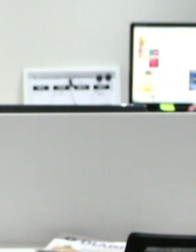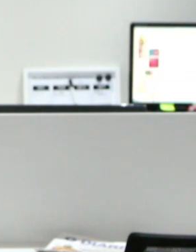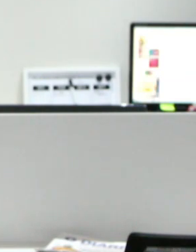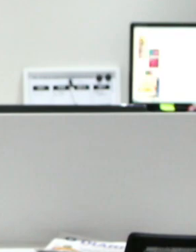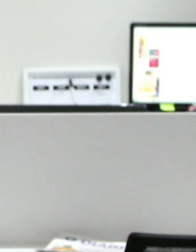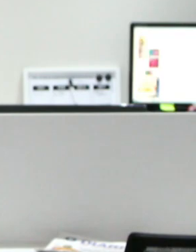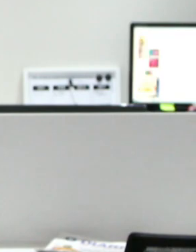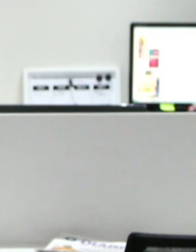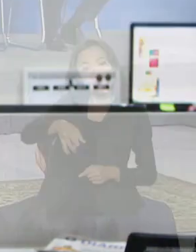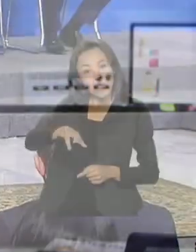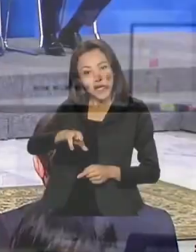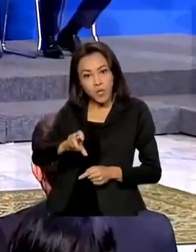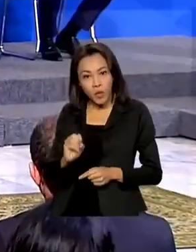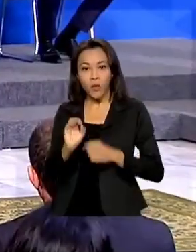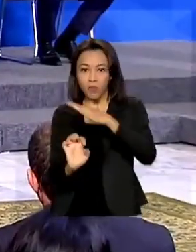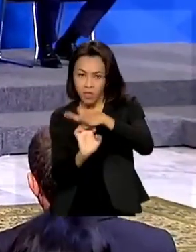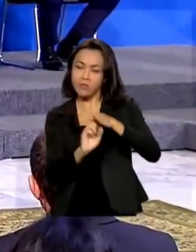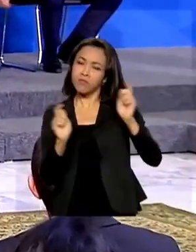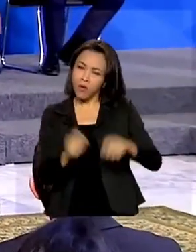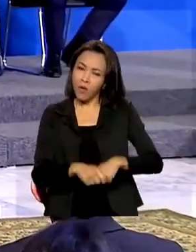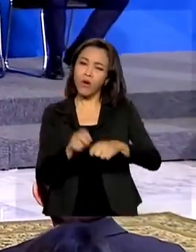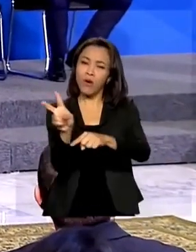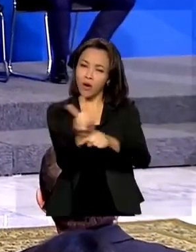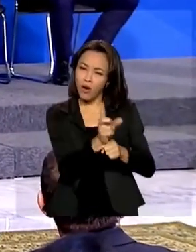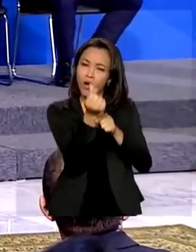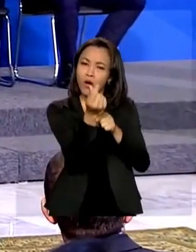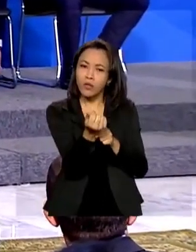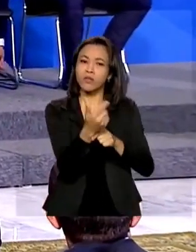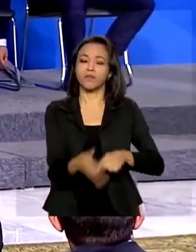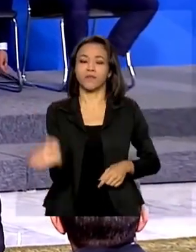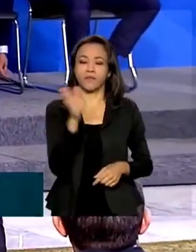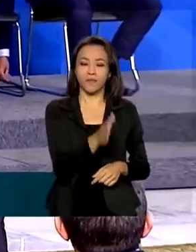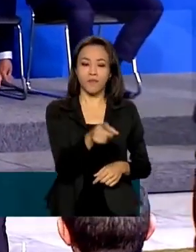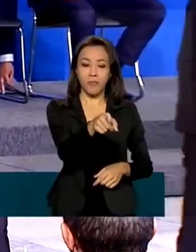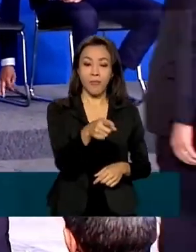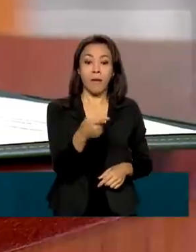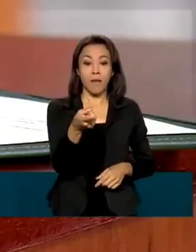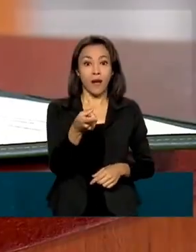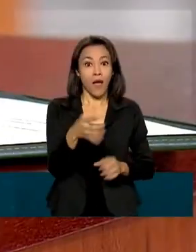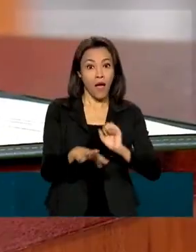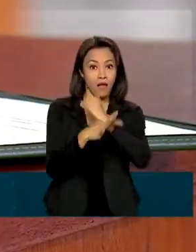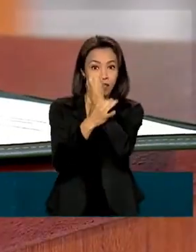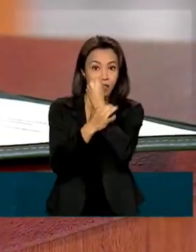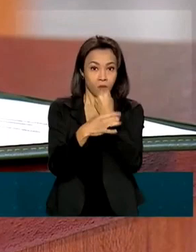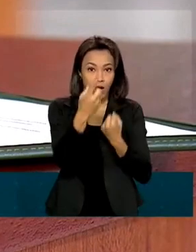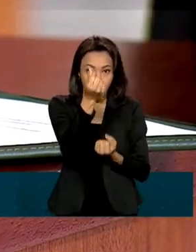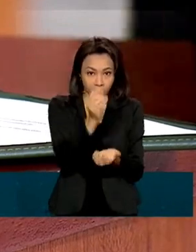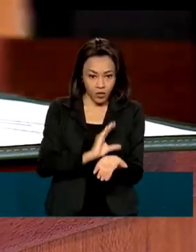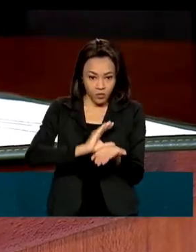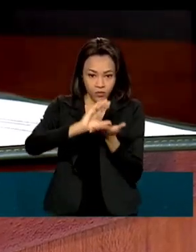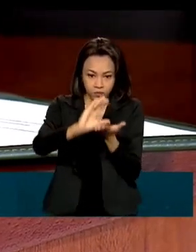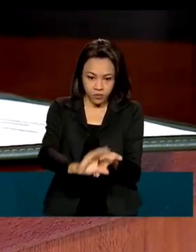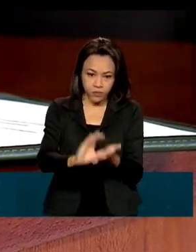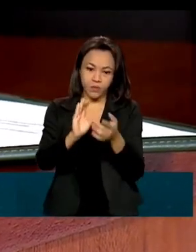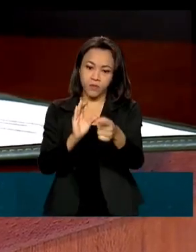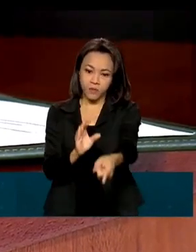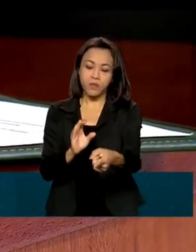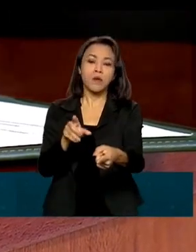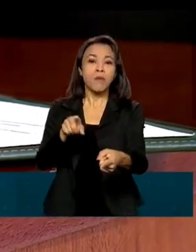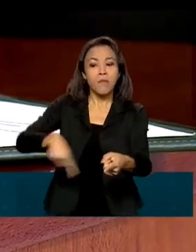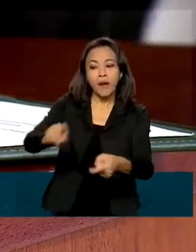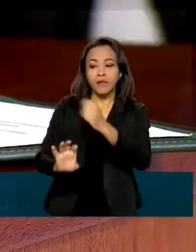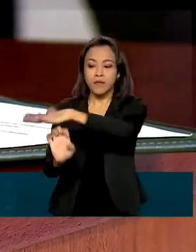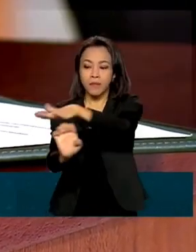criado no ano passado além de garantir recursos para o programa nacional de Apoio às microempresas e empresas